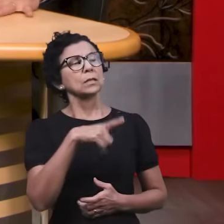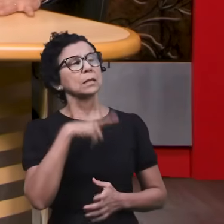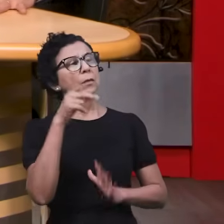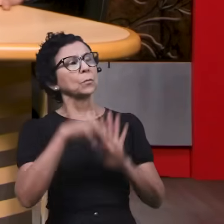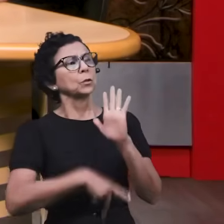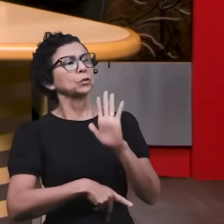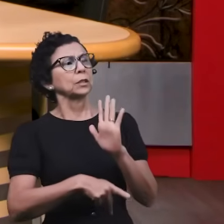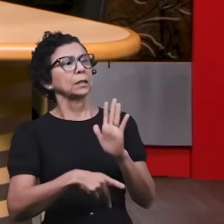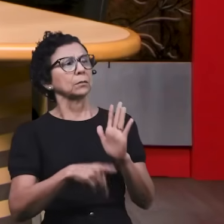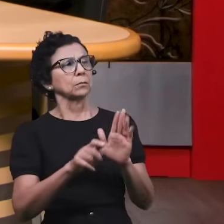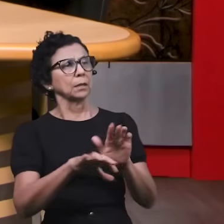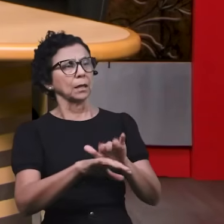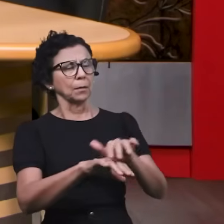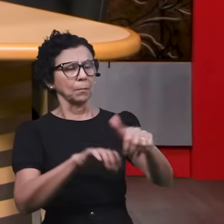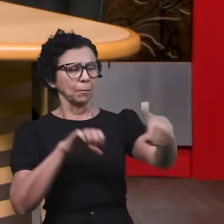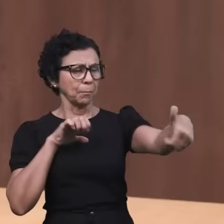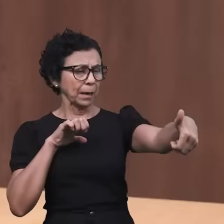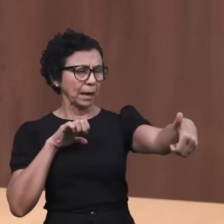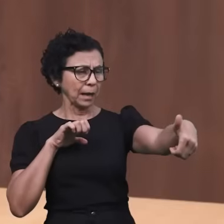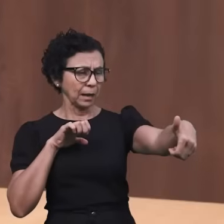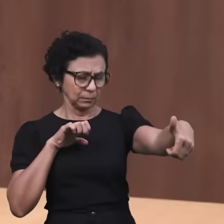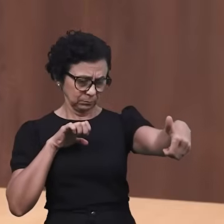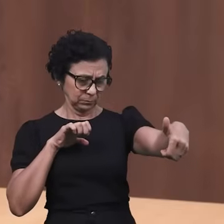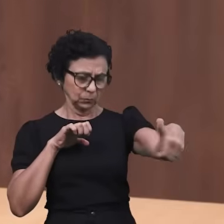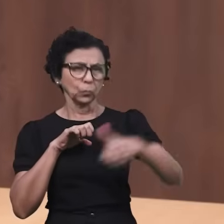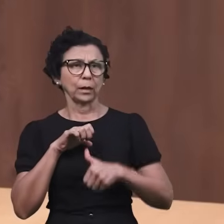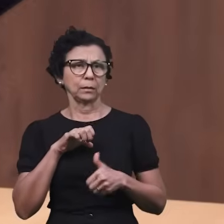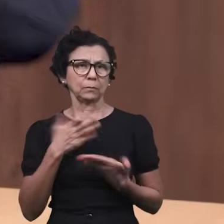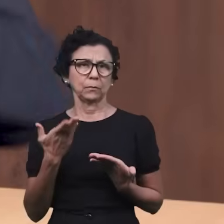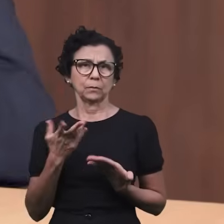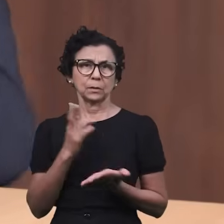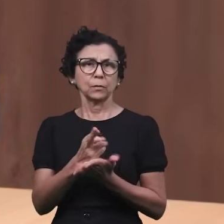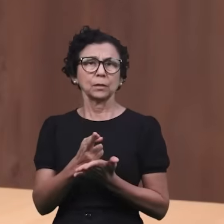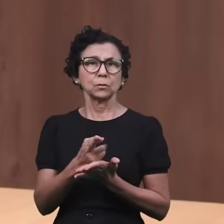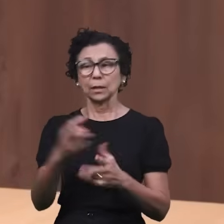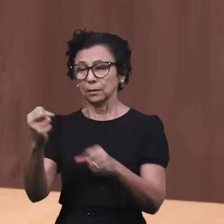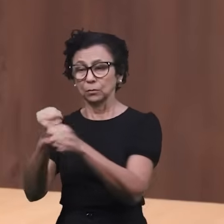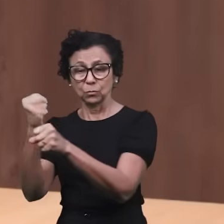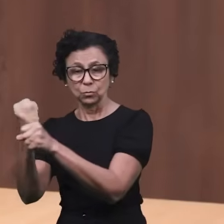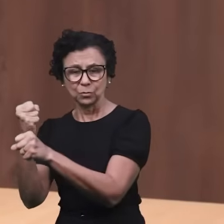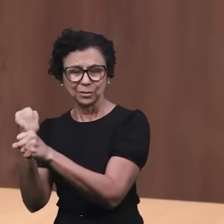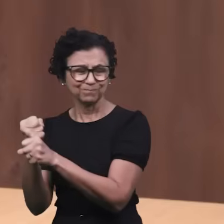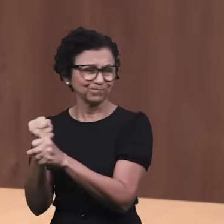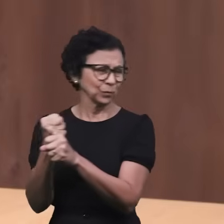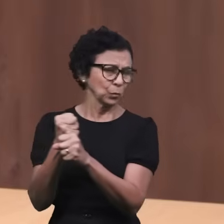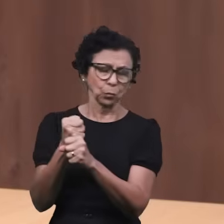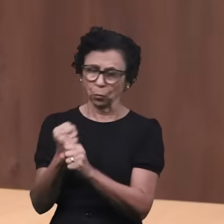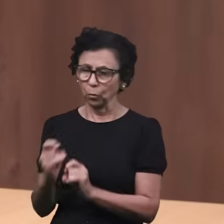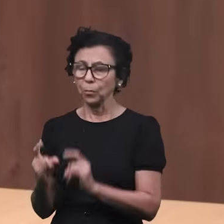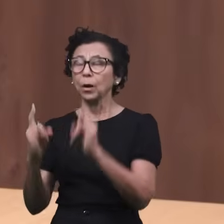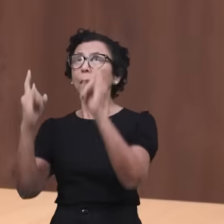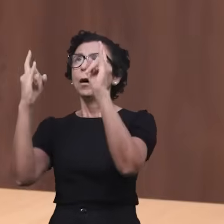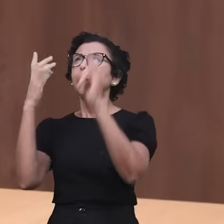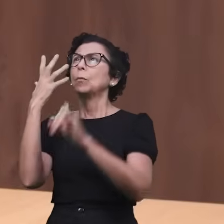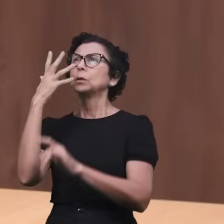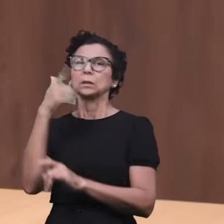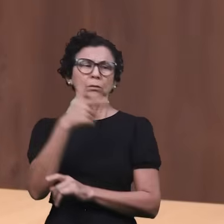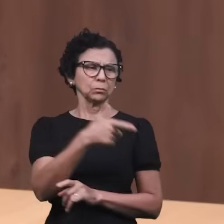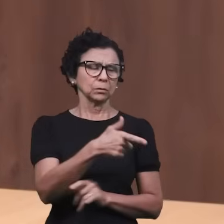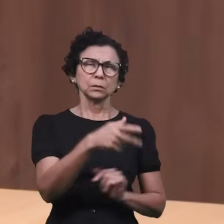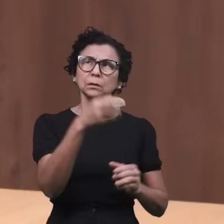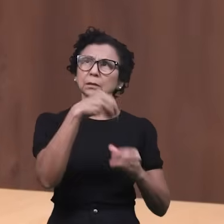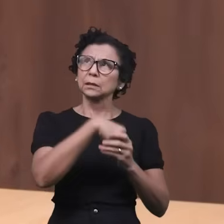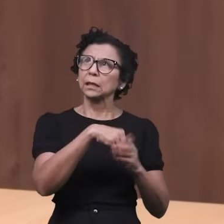está no papel, tá? Mas lá na frente você vai ter o resultado, a construção, aquilo. Como é que disso aqui saiu aquilo ali? Então, a